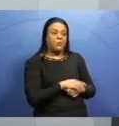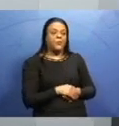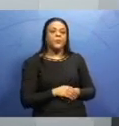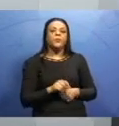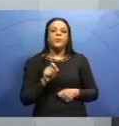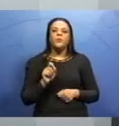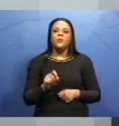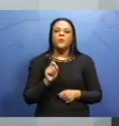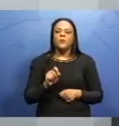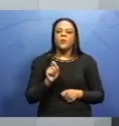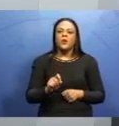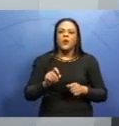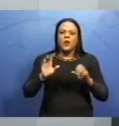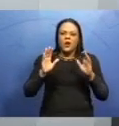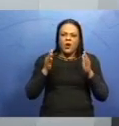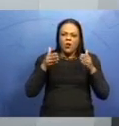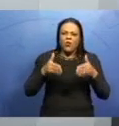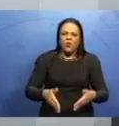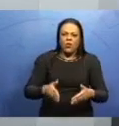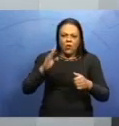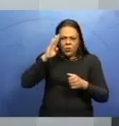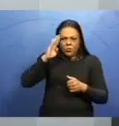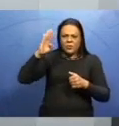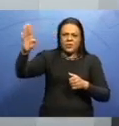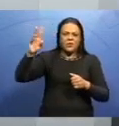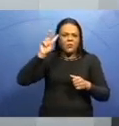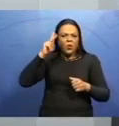ideia principal dessa história é